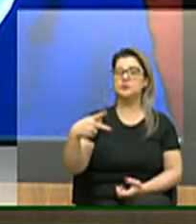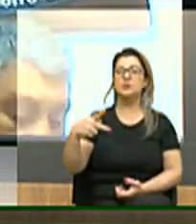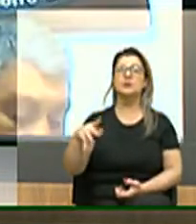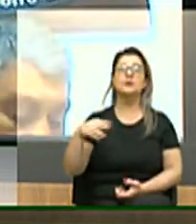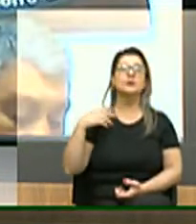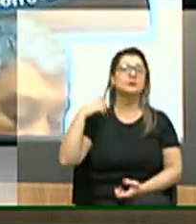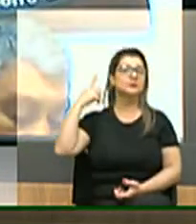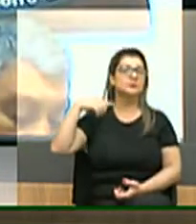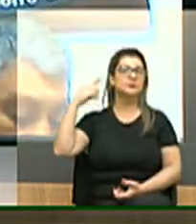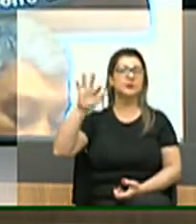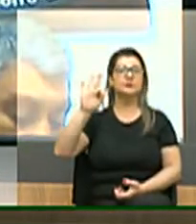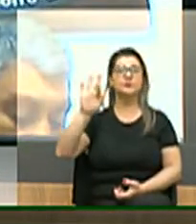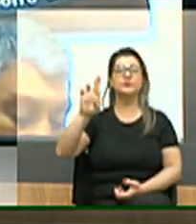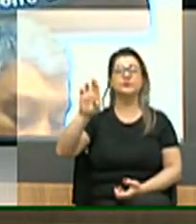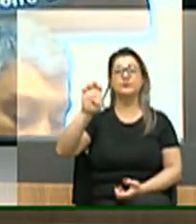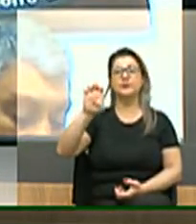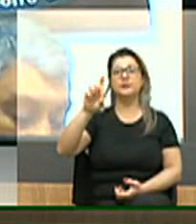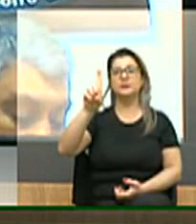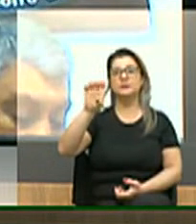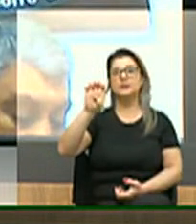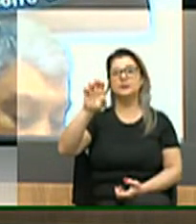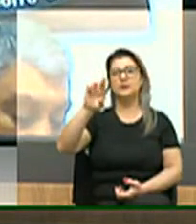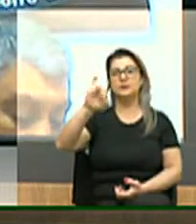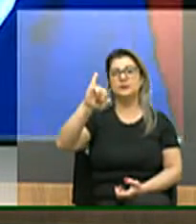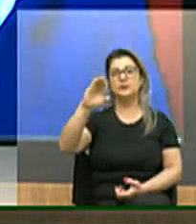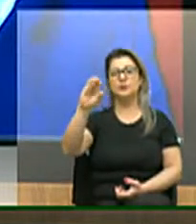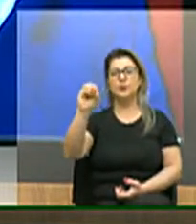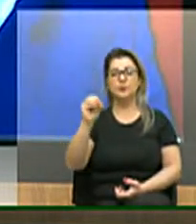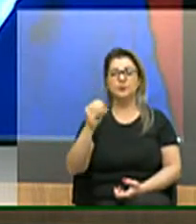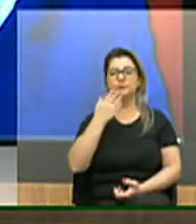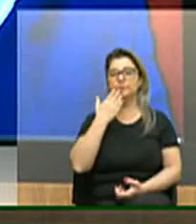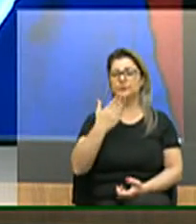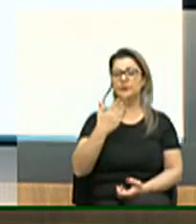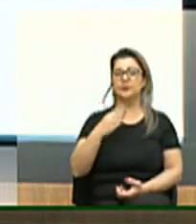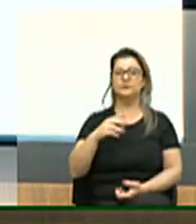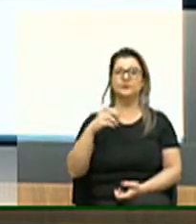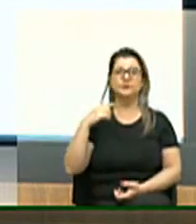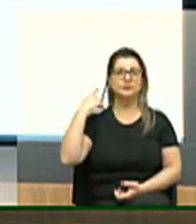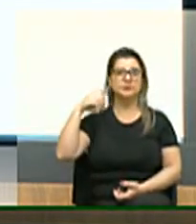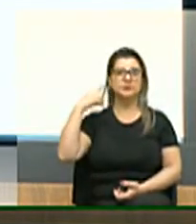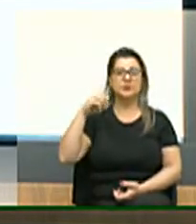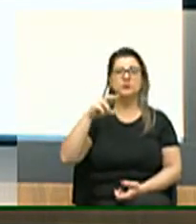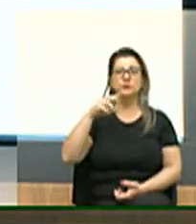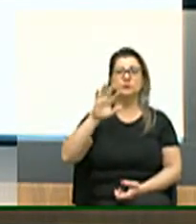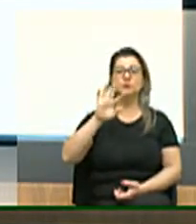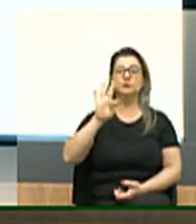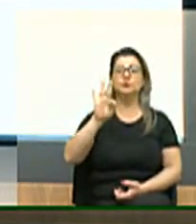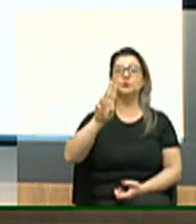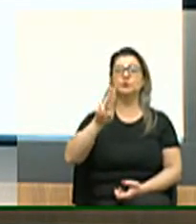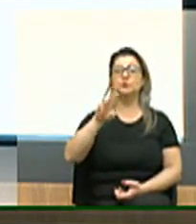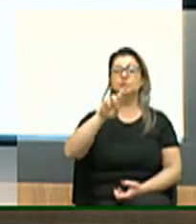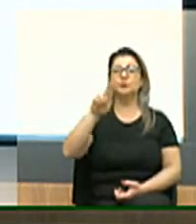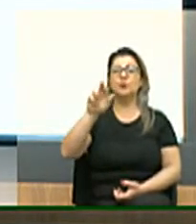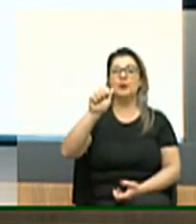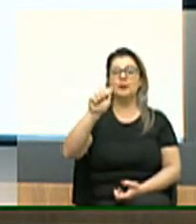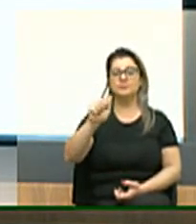Frederico, favorável. Deputado Isurco. Voto favorável, presidente. Deputado Sérgio Turra.